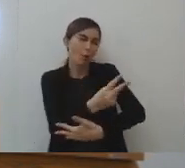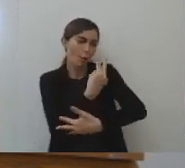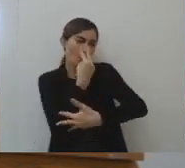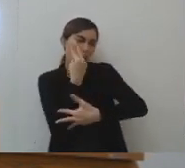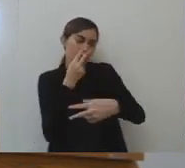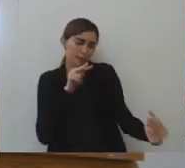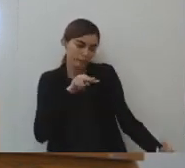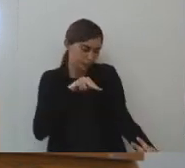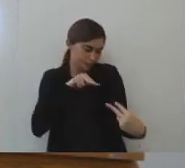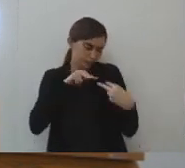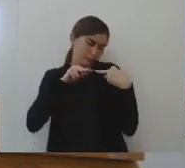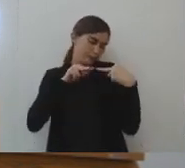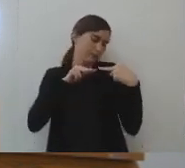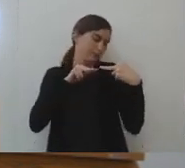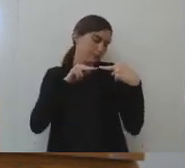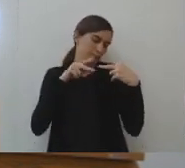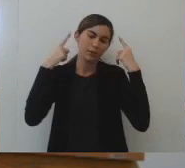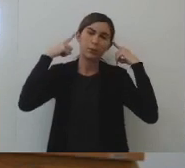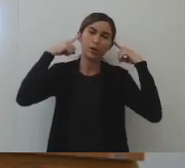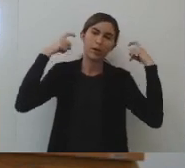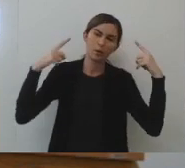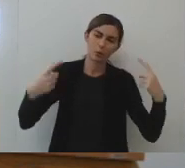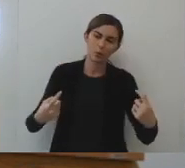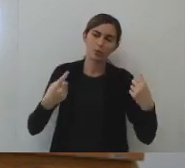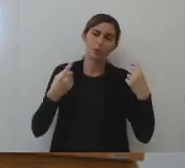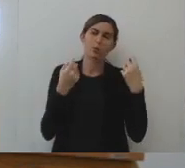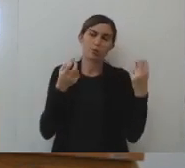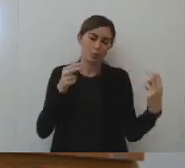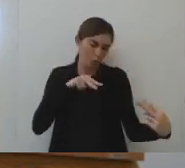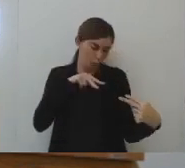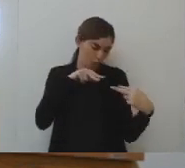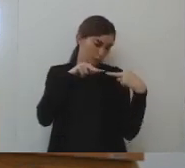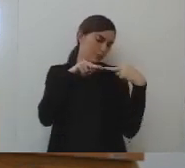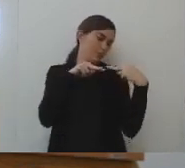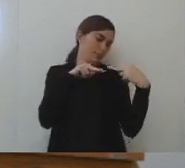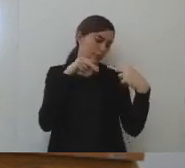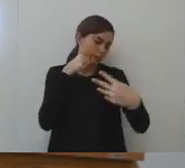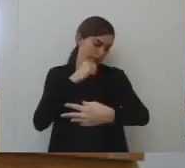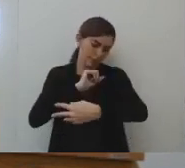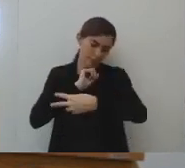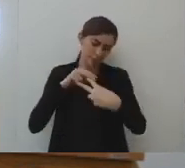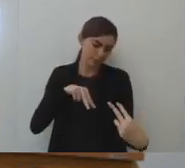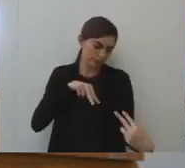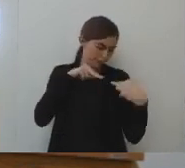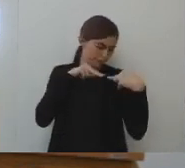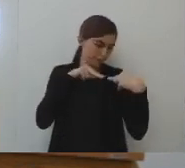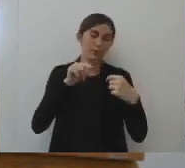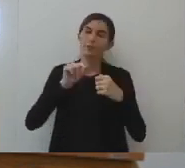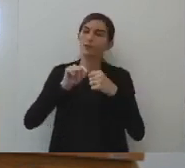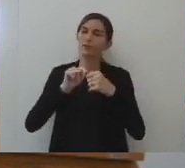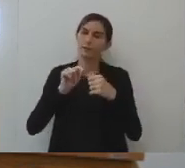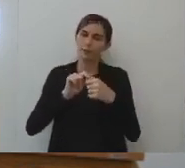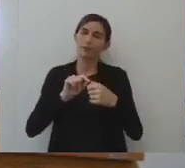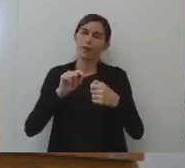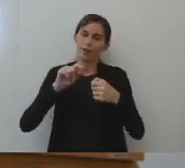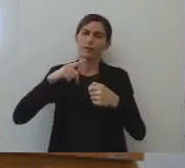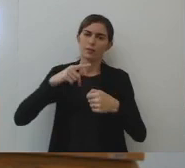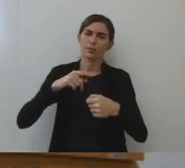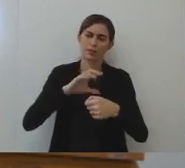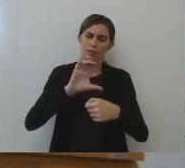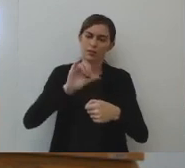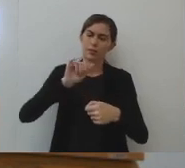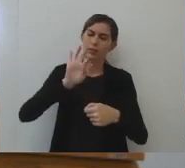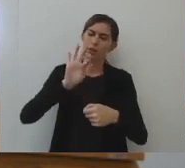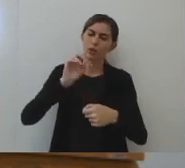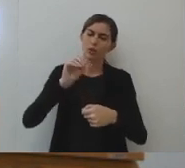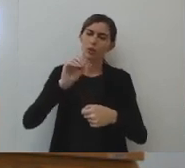para o bebê, o som da criança, o olhar da criança para a mãe faz com que ela produza essa substância que é a